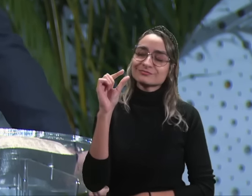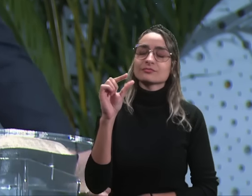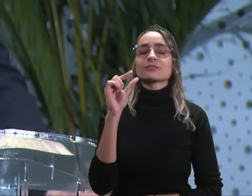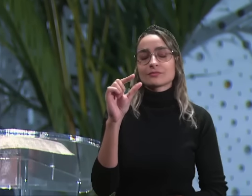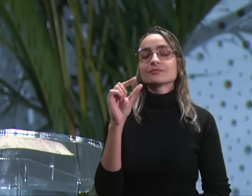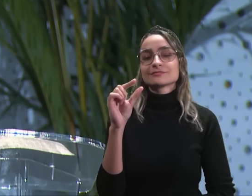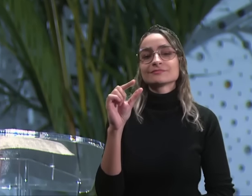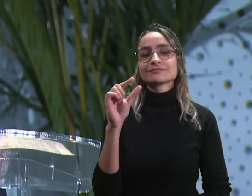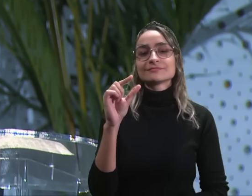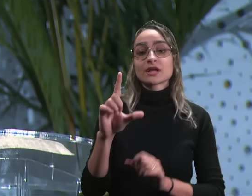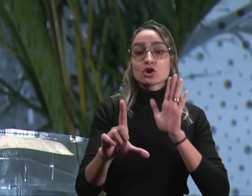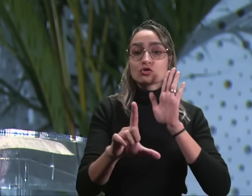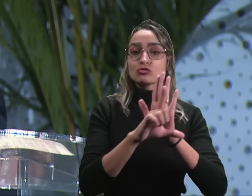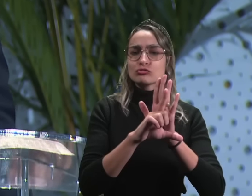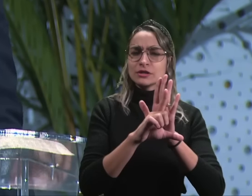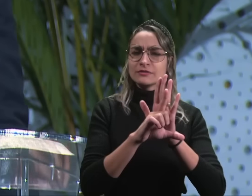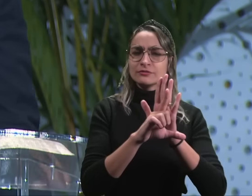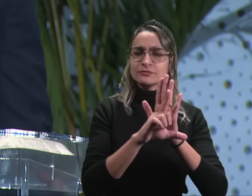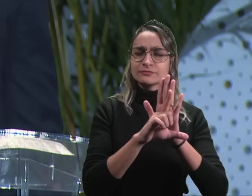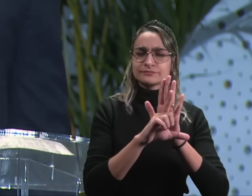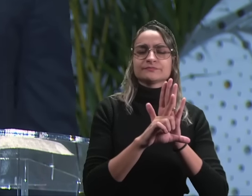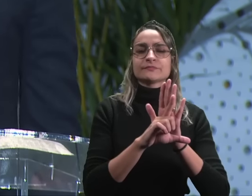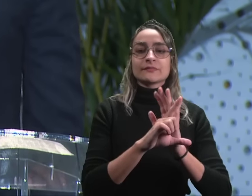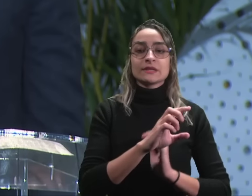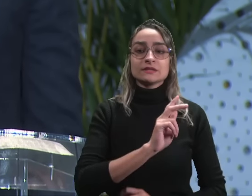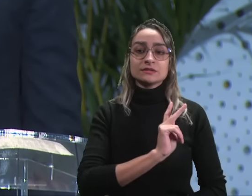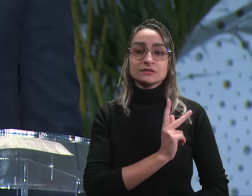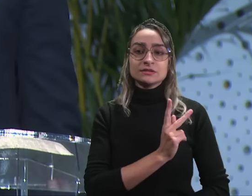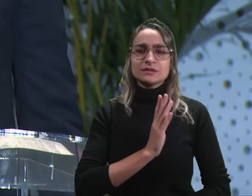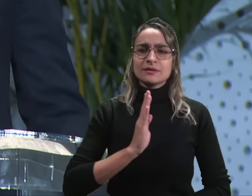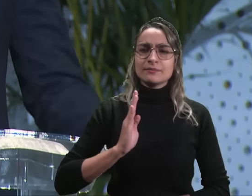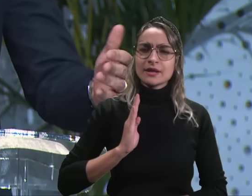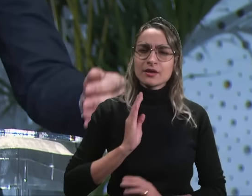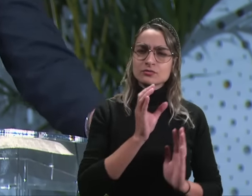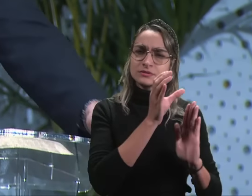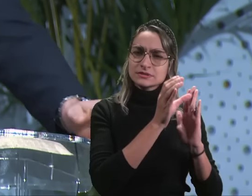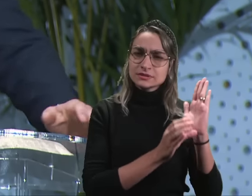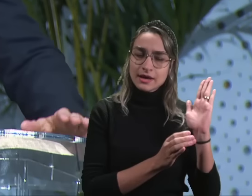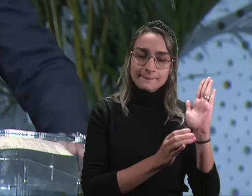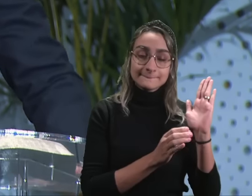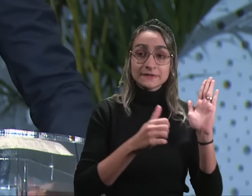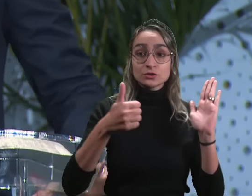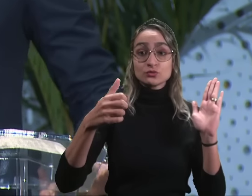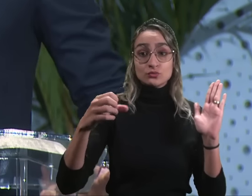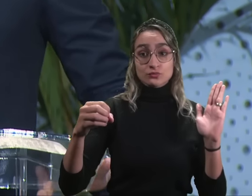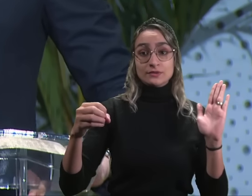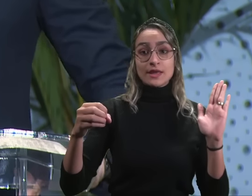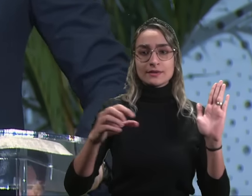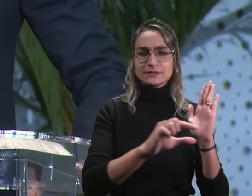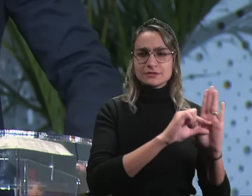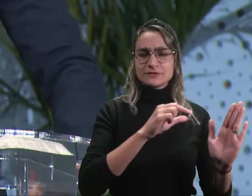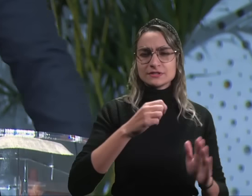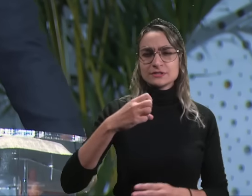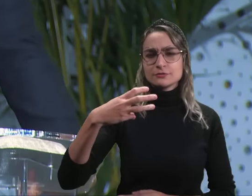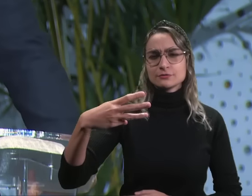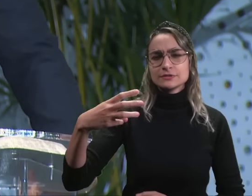o livro de Hebreus Capítulo 10 Versículo 35 a 39 são esses dois textos que nós sempre temos